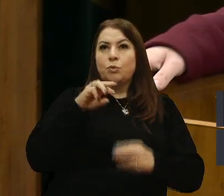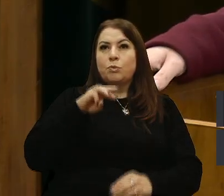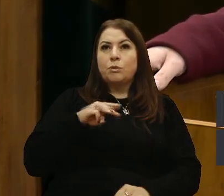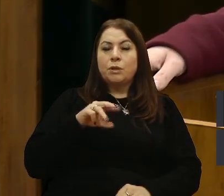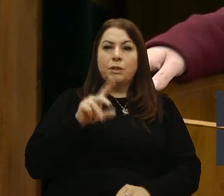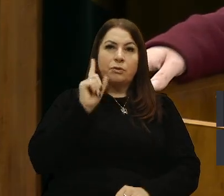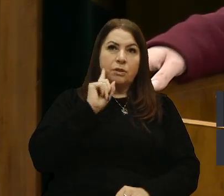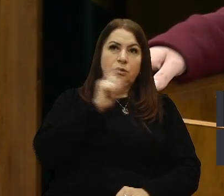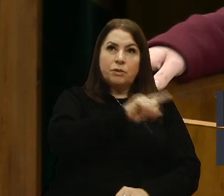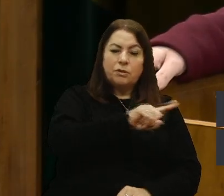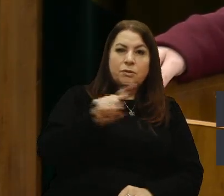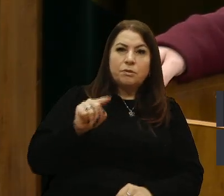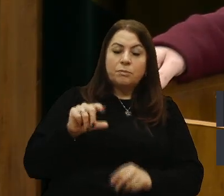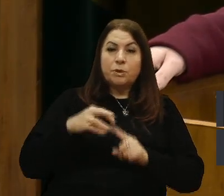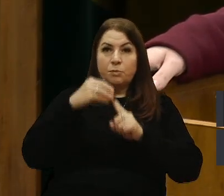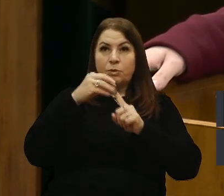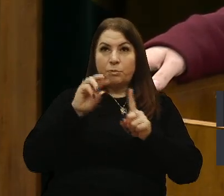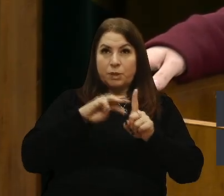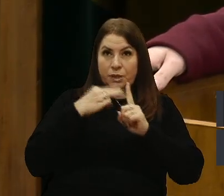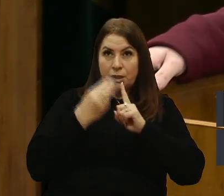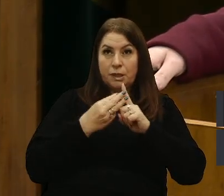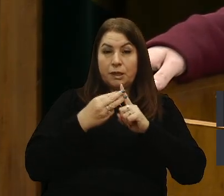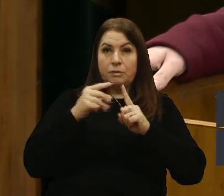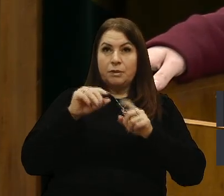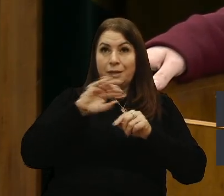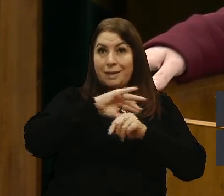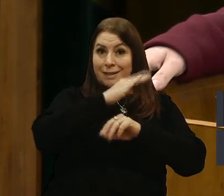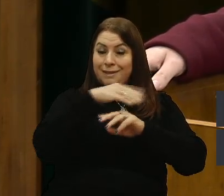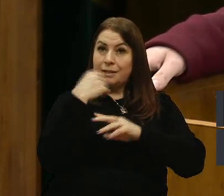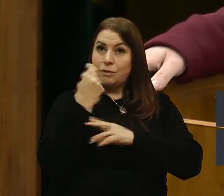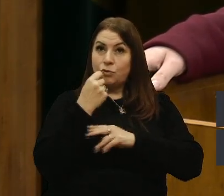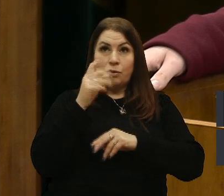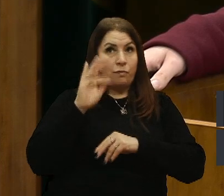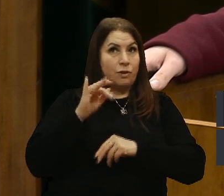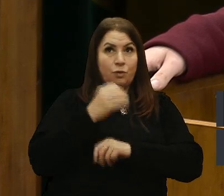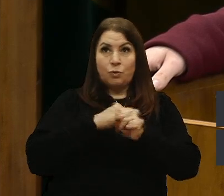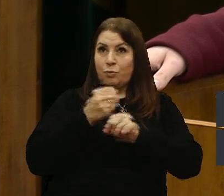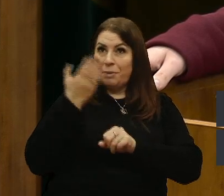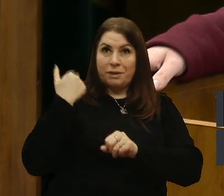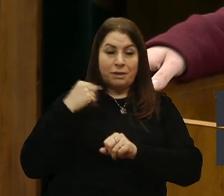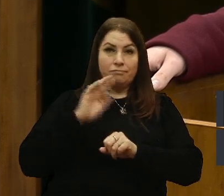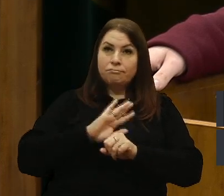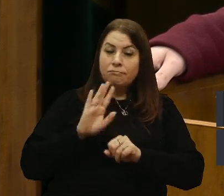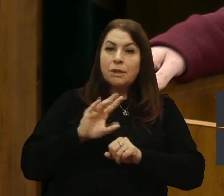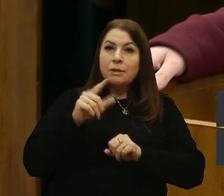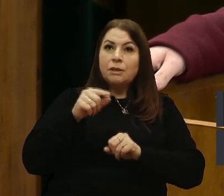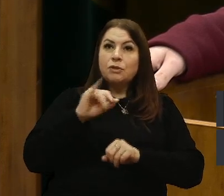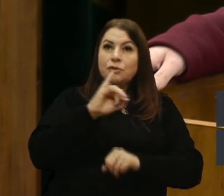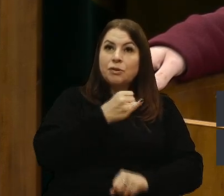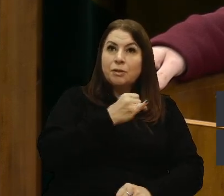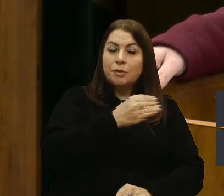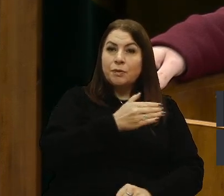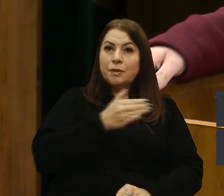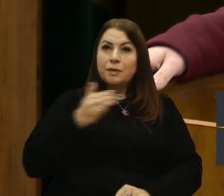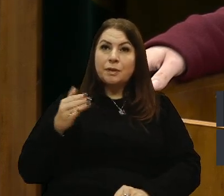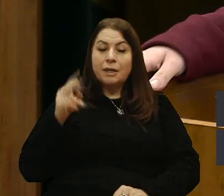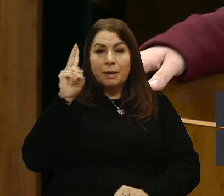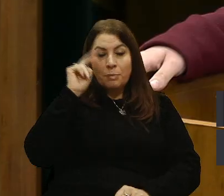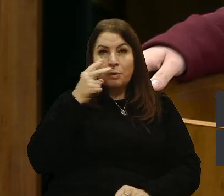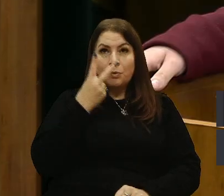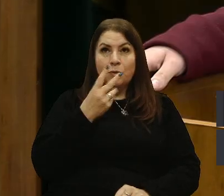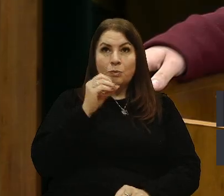país era o principal mercado do Polo da Serra e já não é mais desde o ano passado. Para se ter ideia, entre janeiro e abril